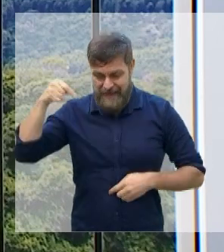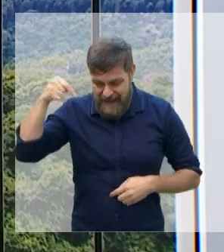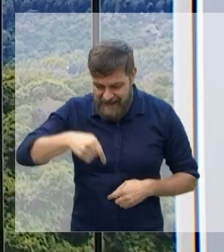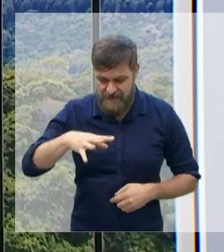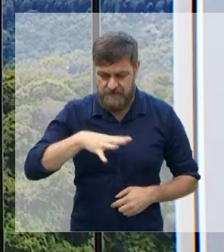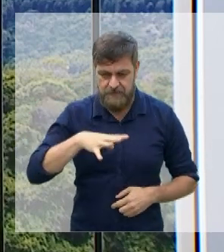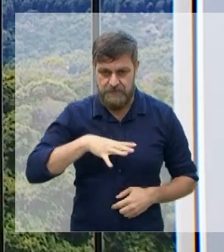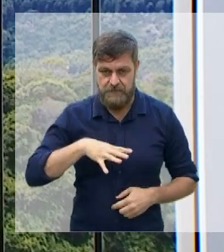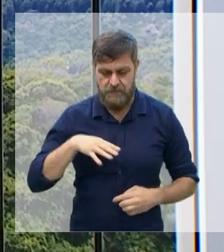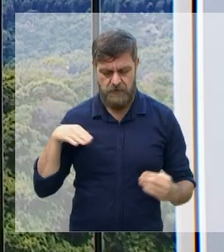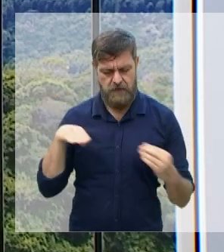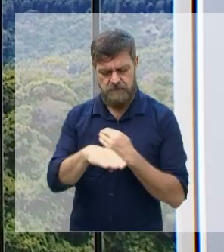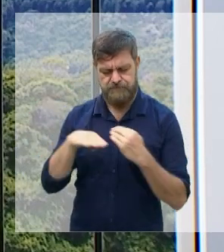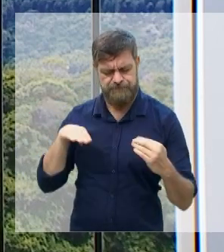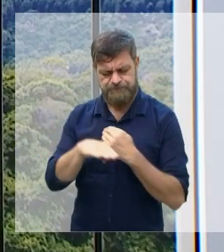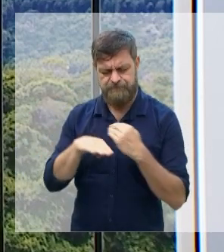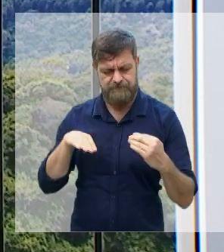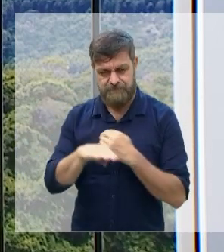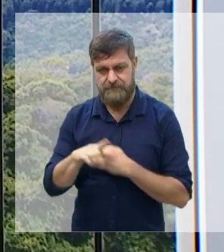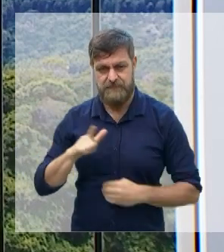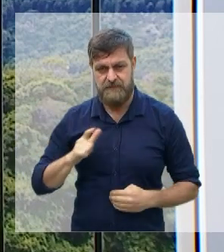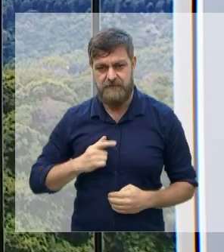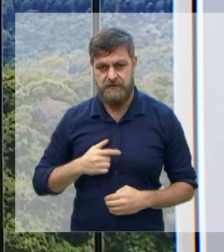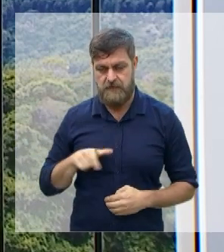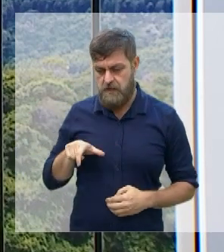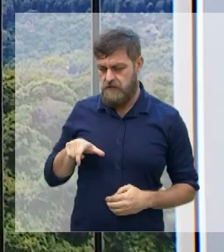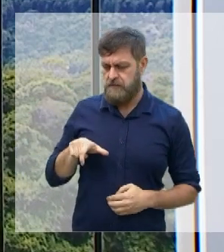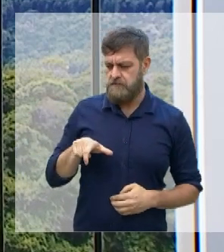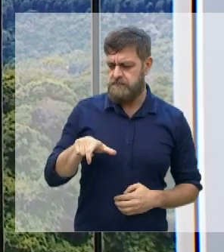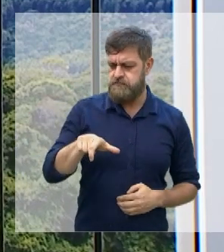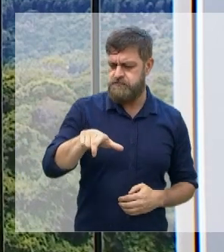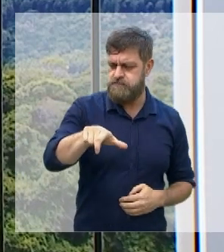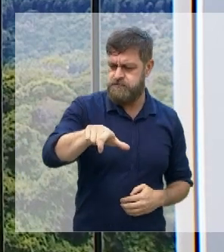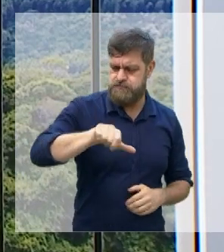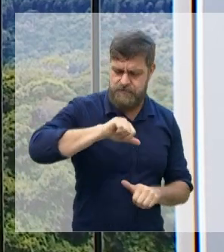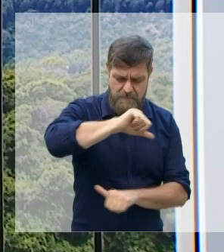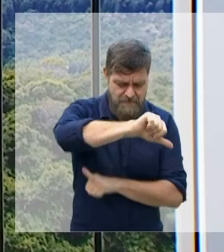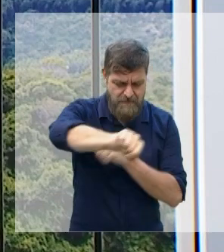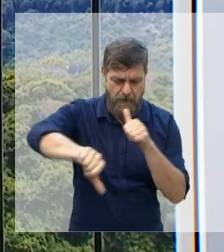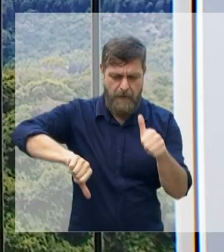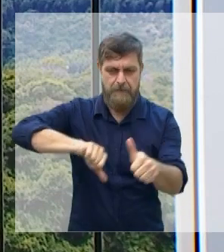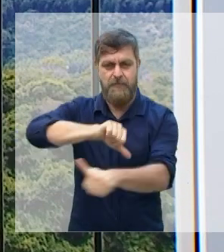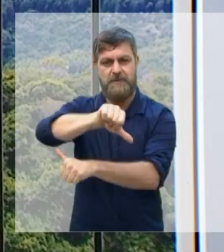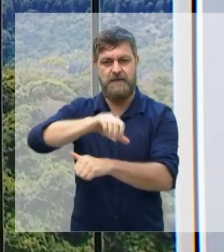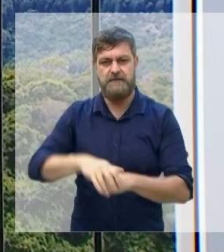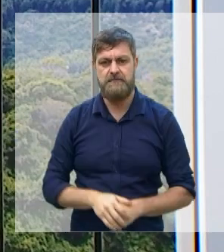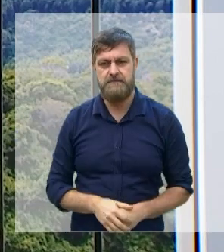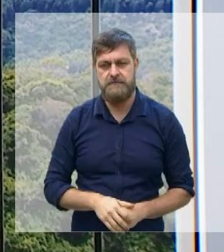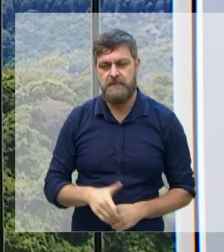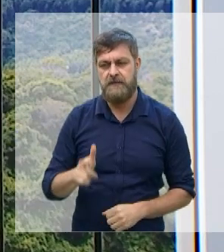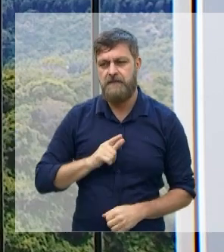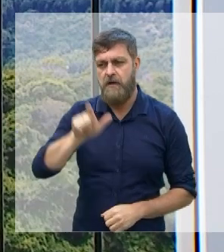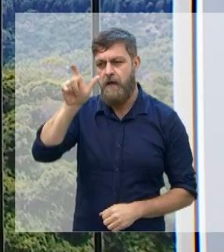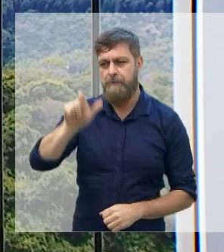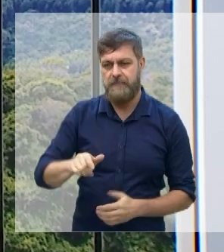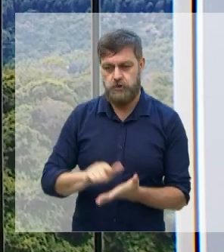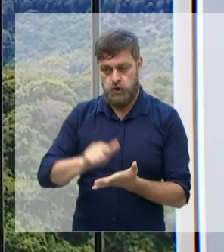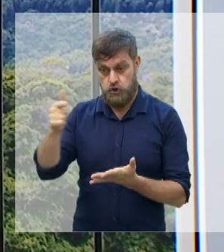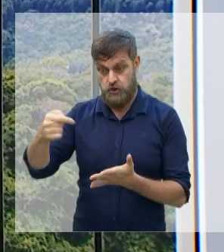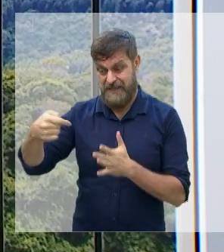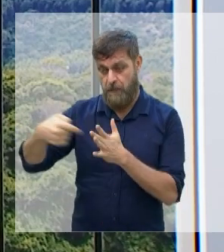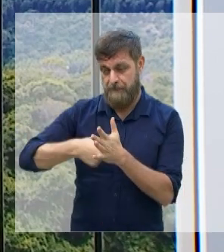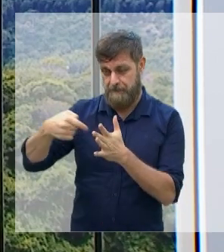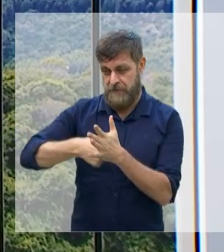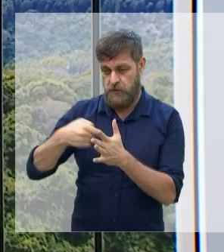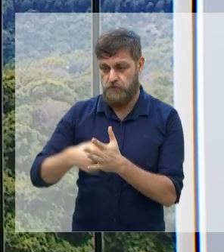no que diz respeito ao transporte uma gigantesca transformação outro dia estava respondendo à pergunta de um jornalista me perguntou